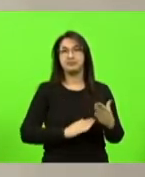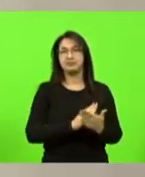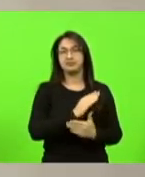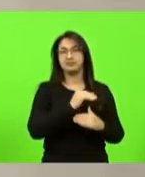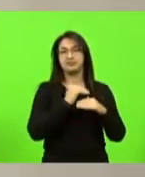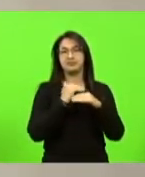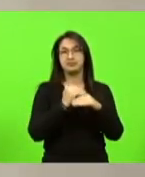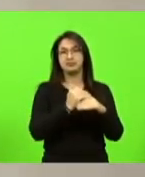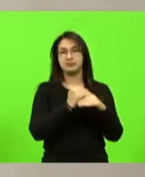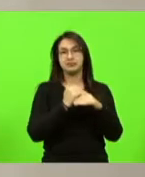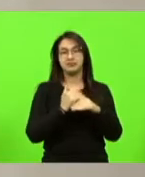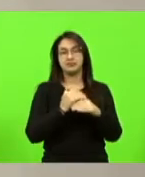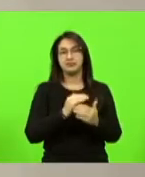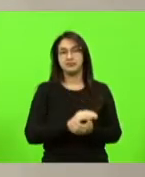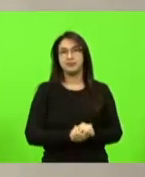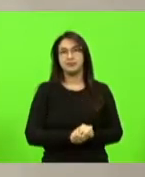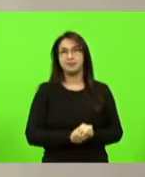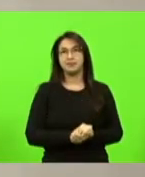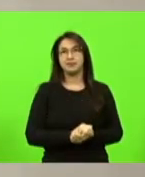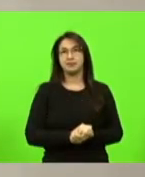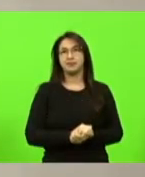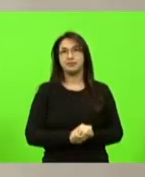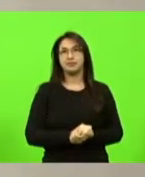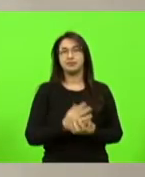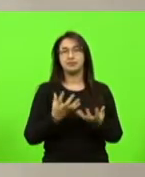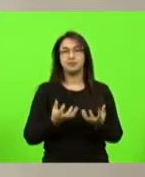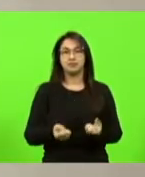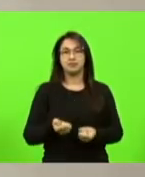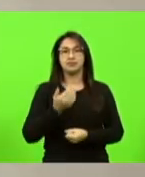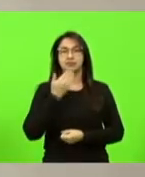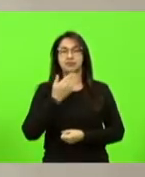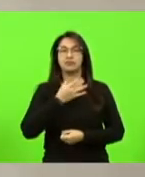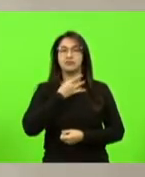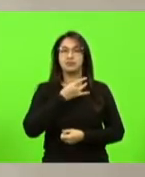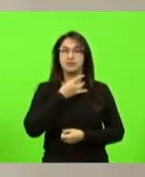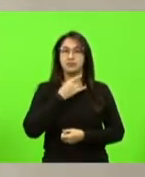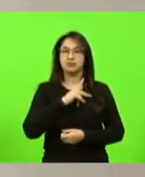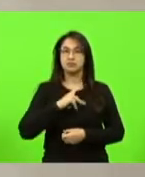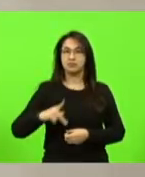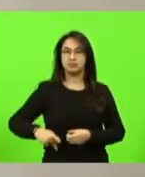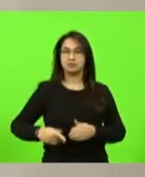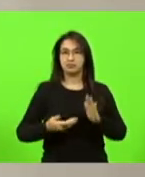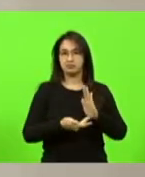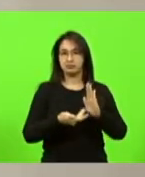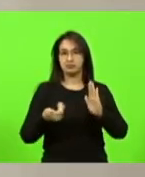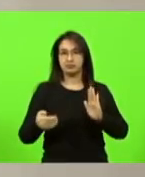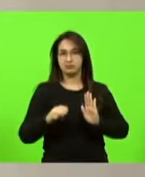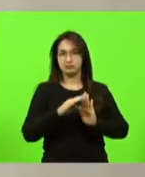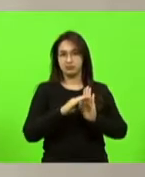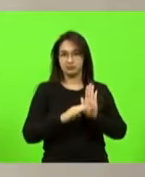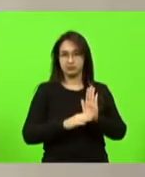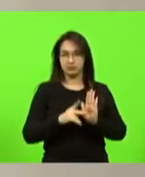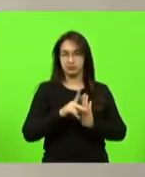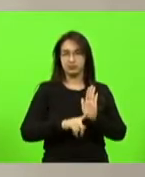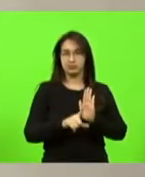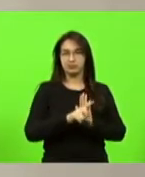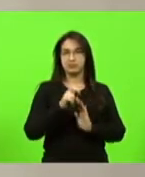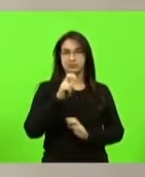Aprovado por unanimidade. Atendendo o requerimento de Vossa Excelência, deputado Valdir Cobalquini, esta presidência retira de pauta o projeto de lei